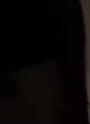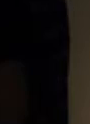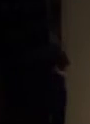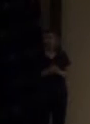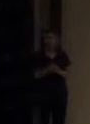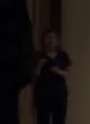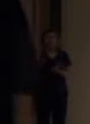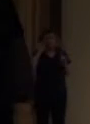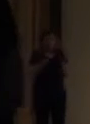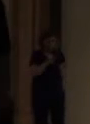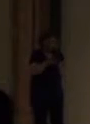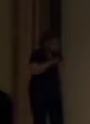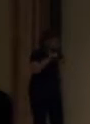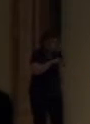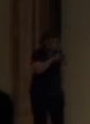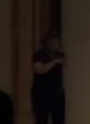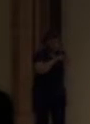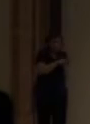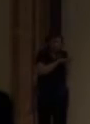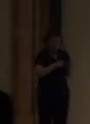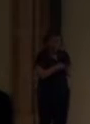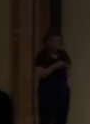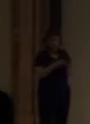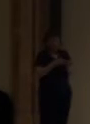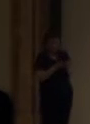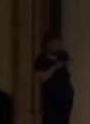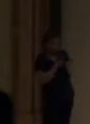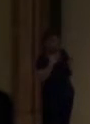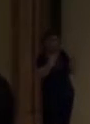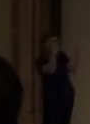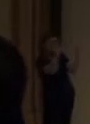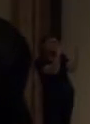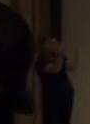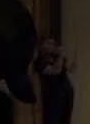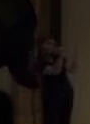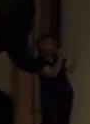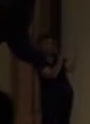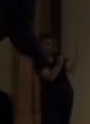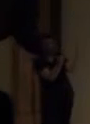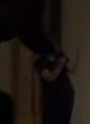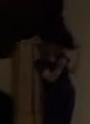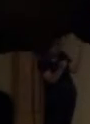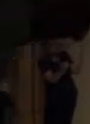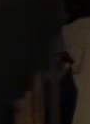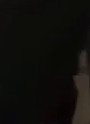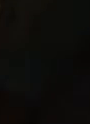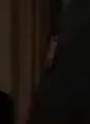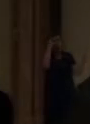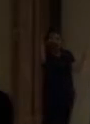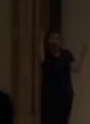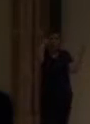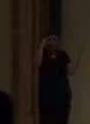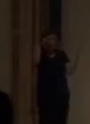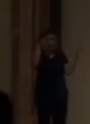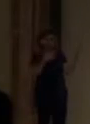mundo e tem esse poder mágico de dizer o que são as coisas quando nós não temos ideia de como elas são.